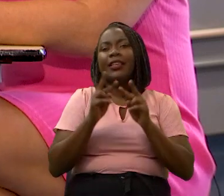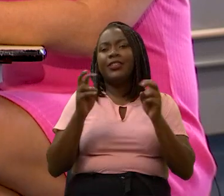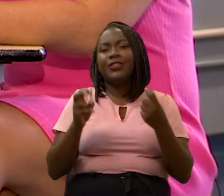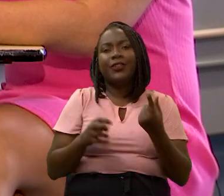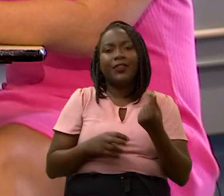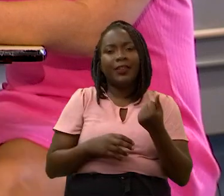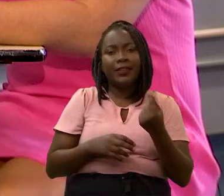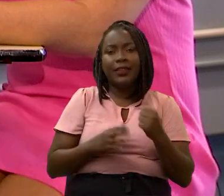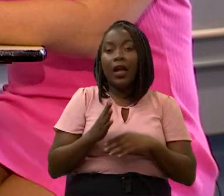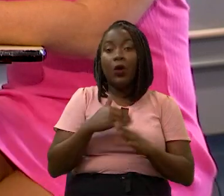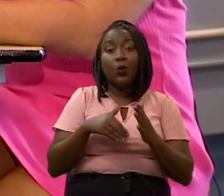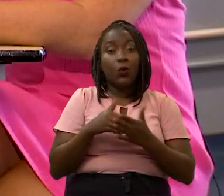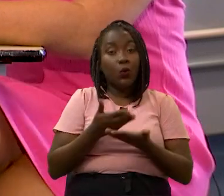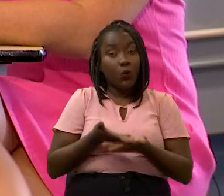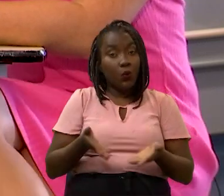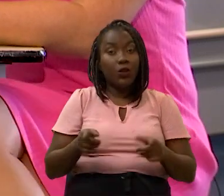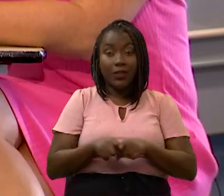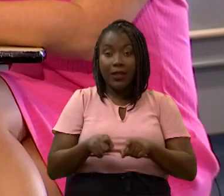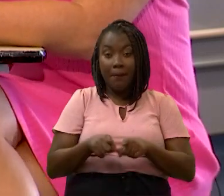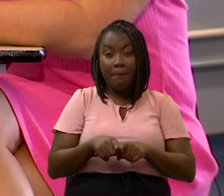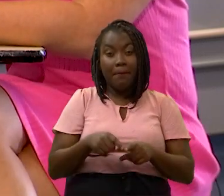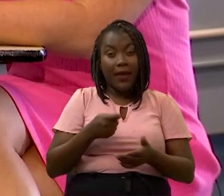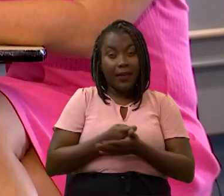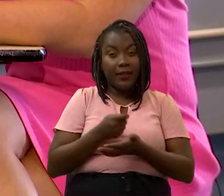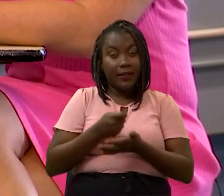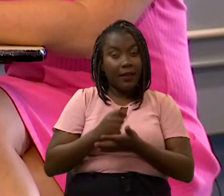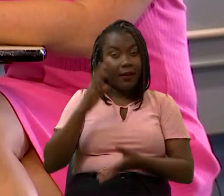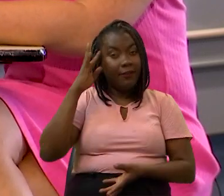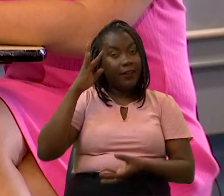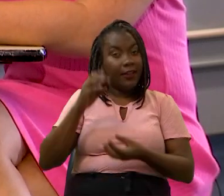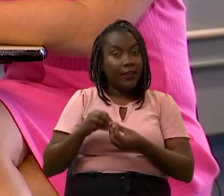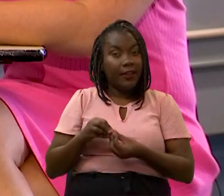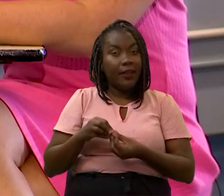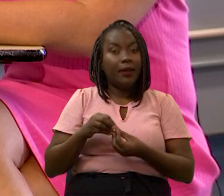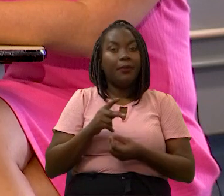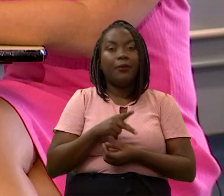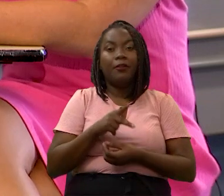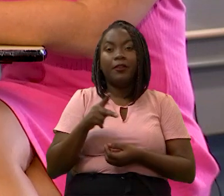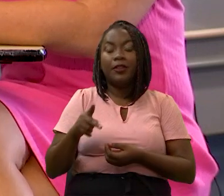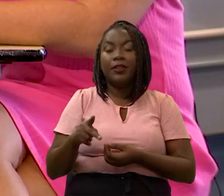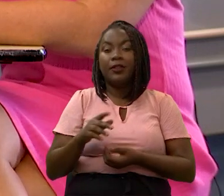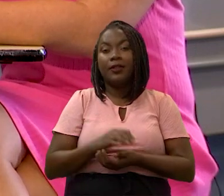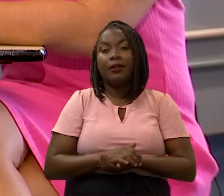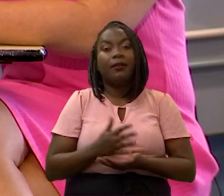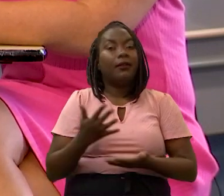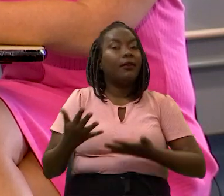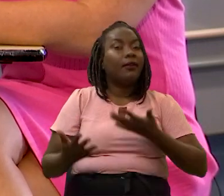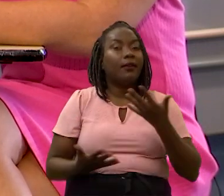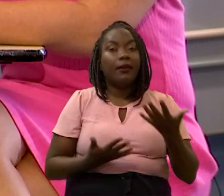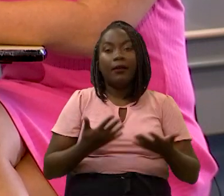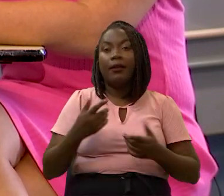família, a questão financeira, tudo isso também deve ser levado em consideração, professora.